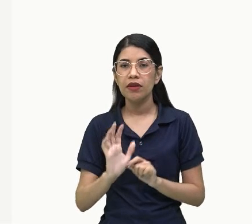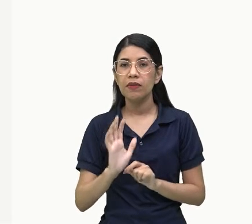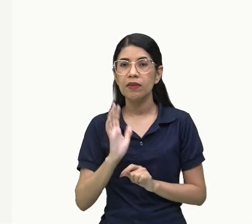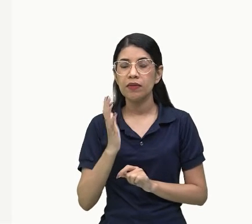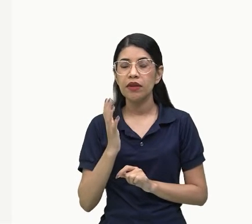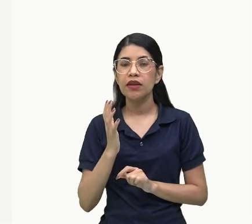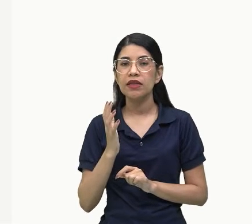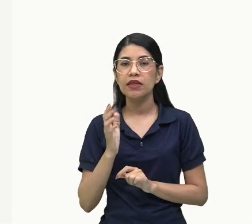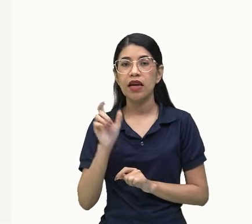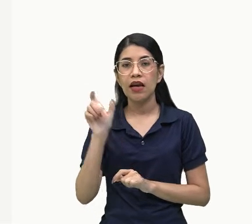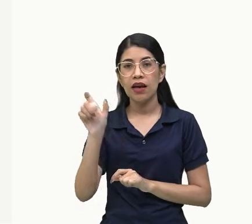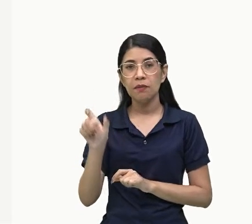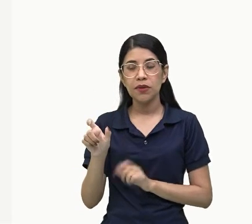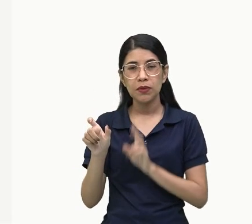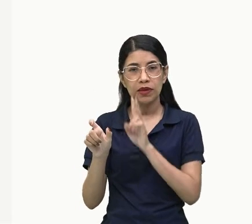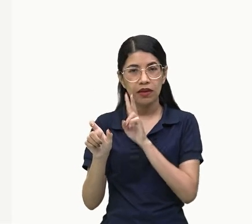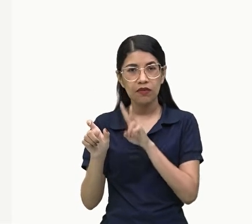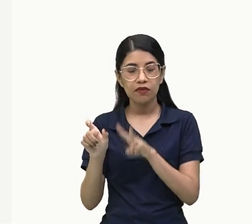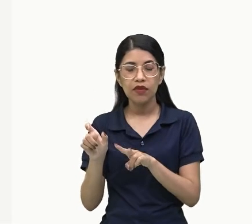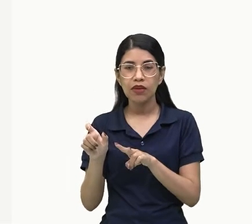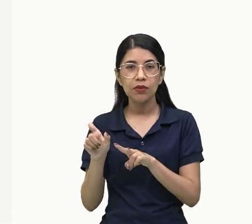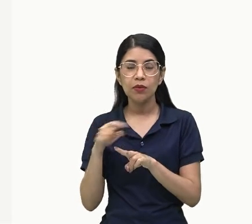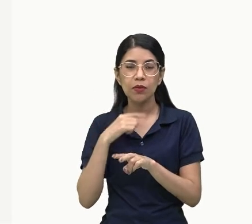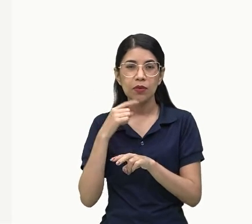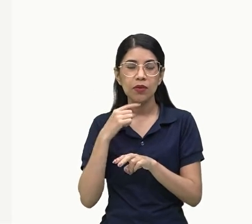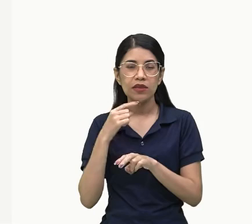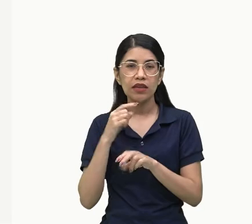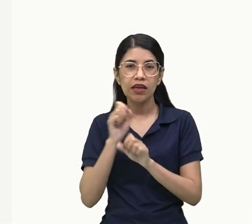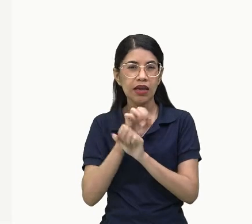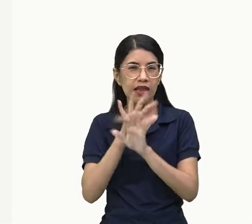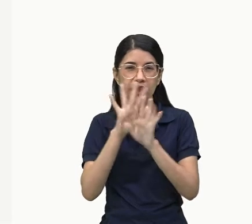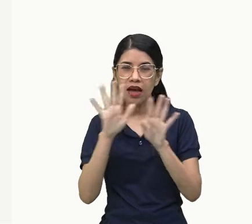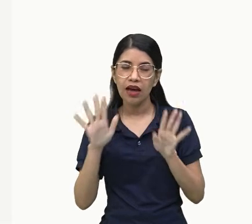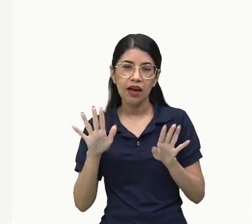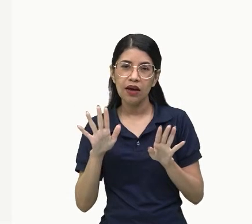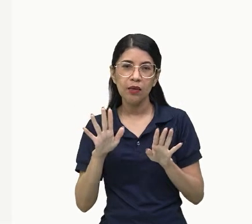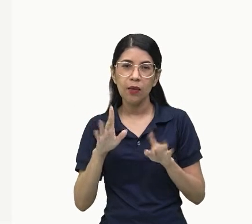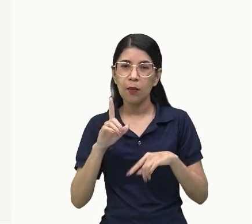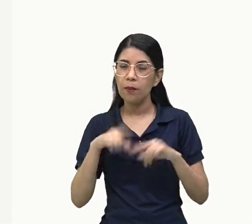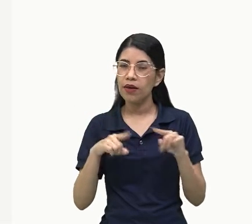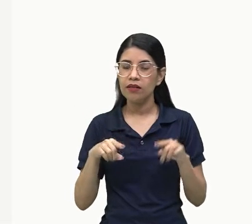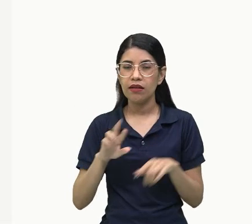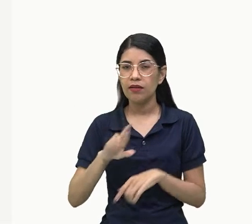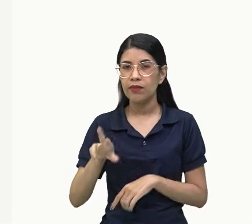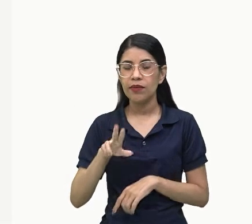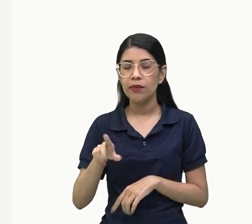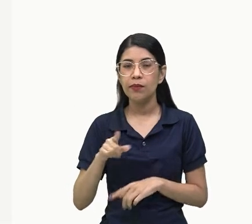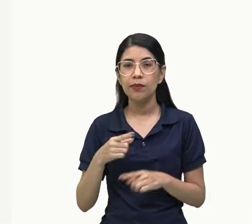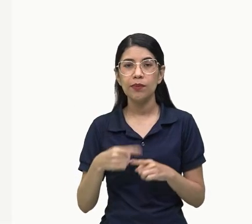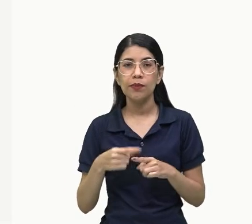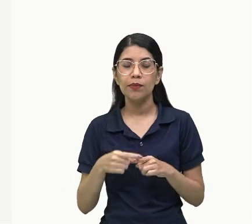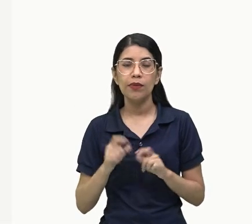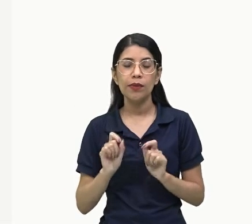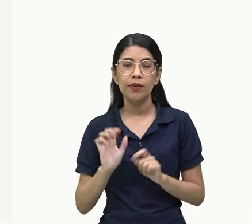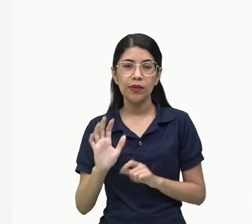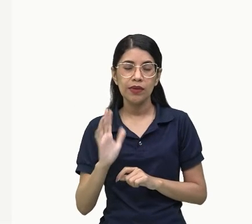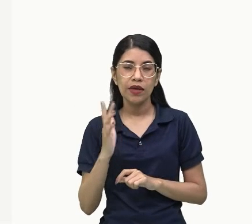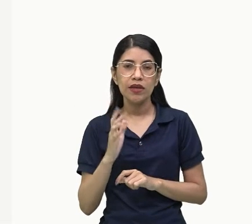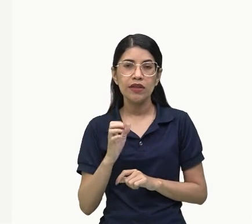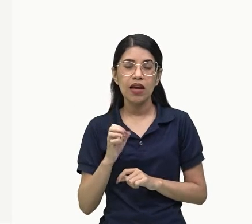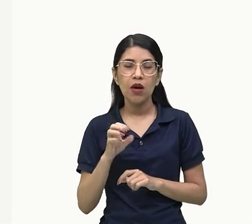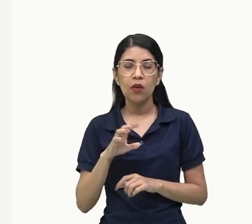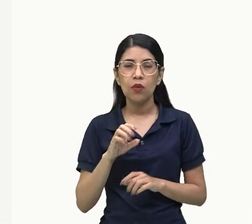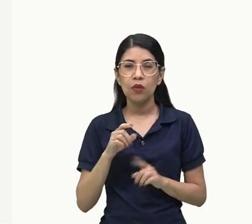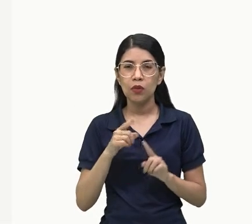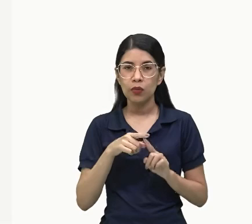Mas o observador não vai ver o objeto com nitidez, né? Porque esse meio